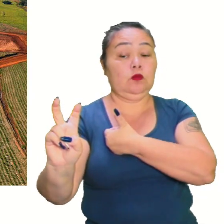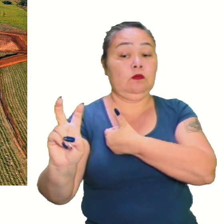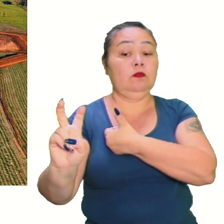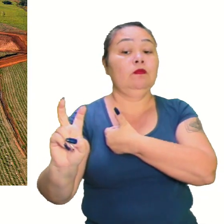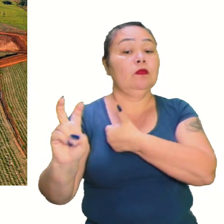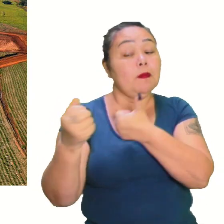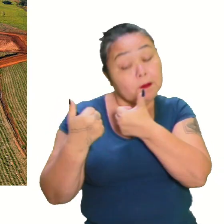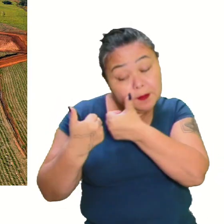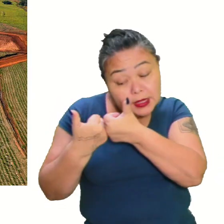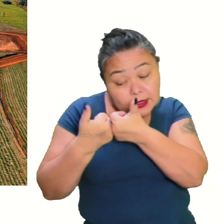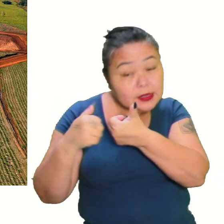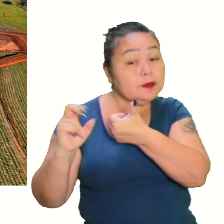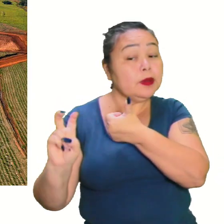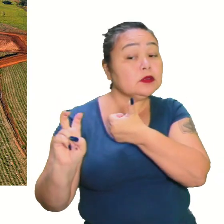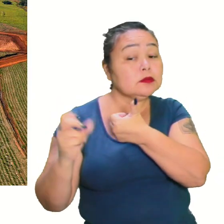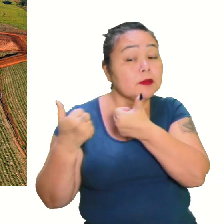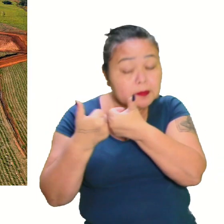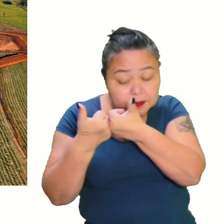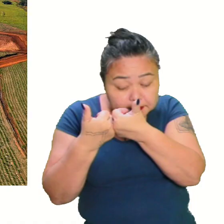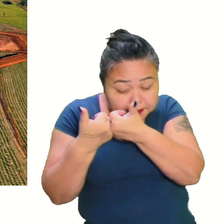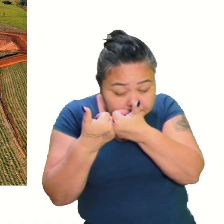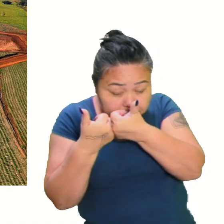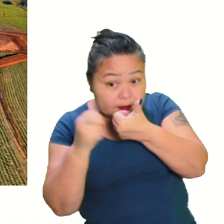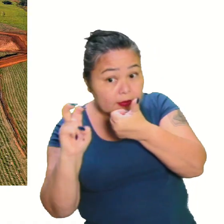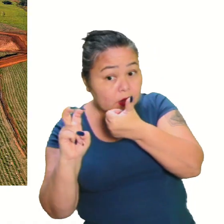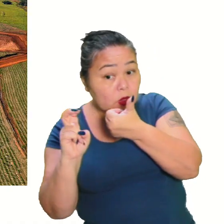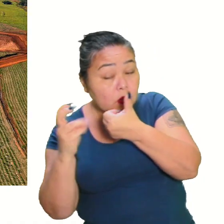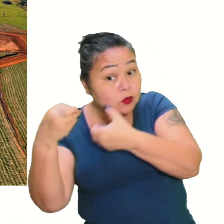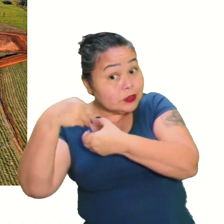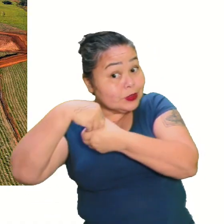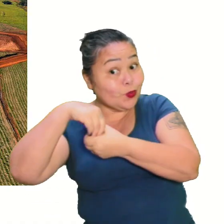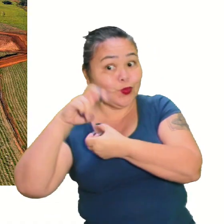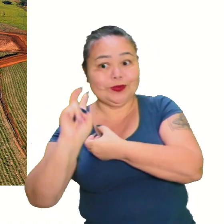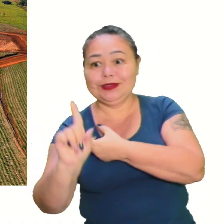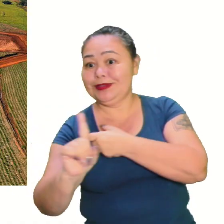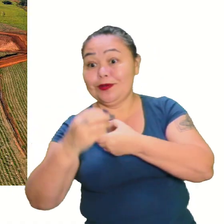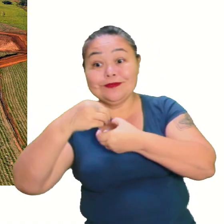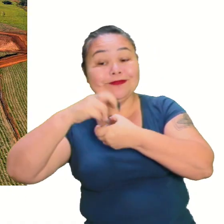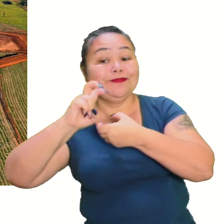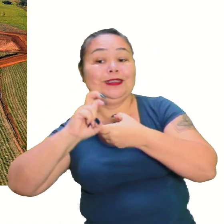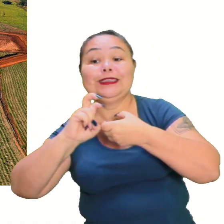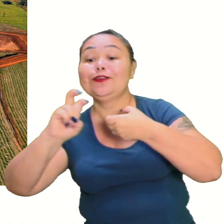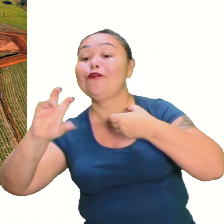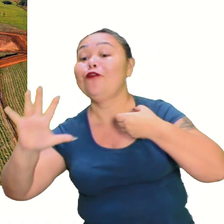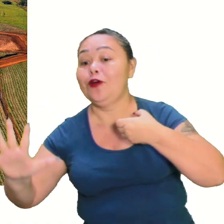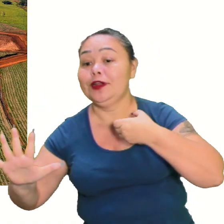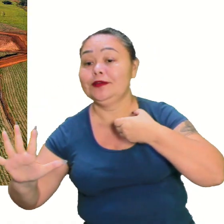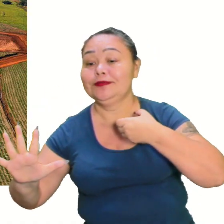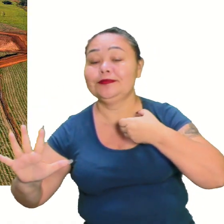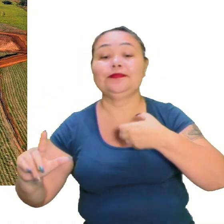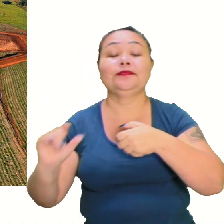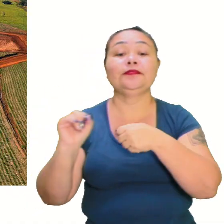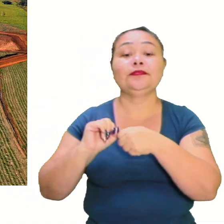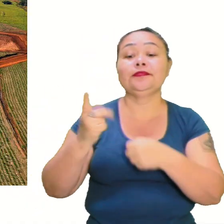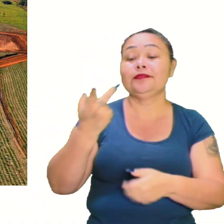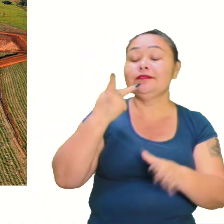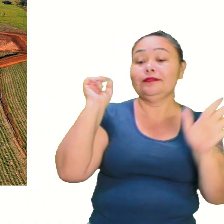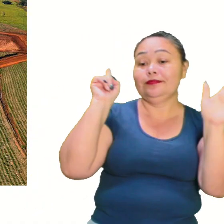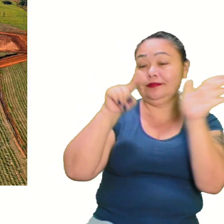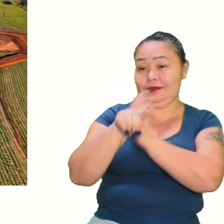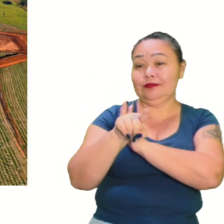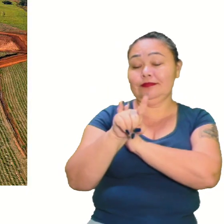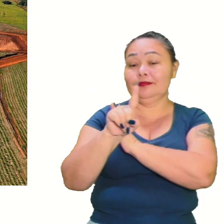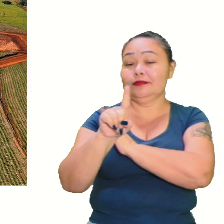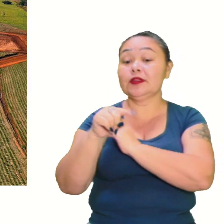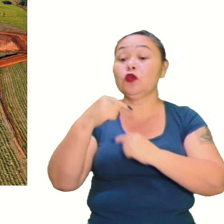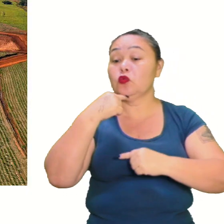E Perfeito. bem próximo, quando a gente fala bem próximo, quer dizer que eu não vou incluir o número 5. Aí eles se perguntam assim, eu até acho que isso foi